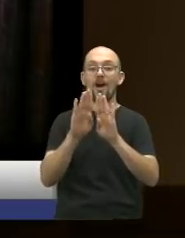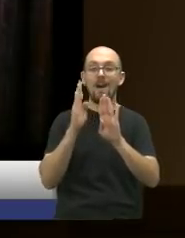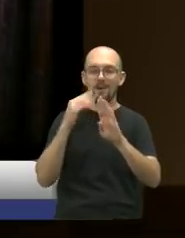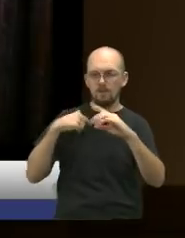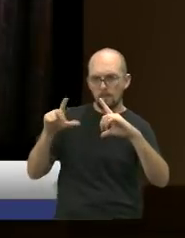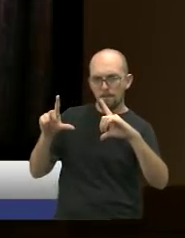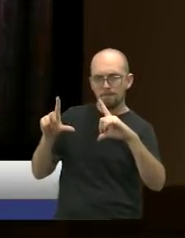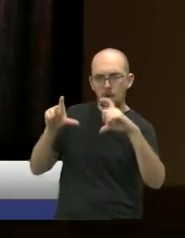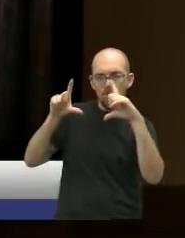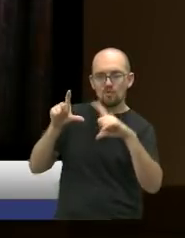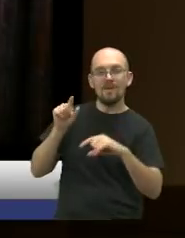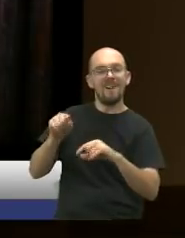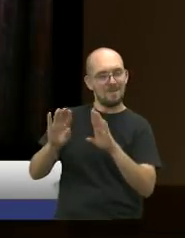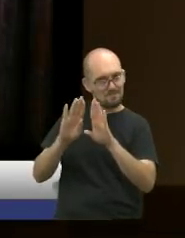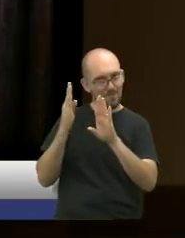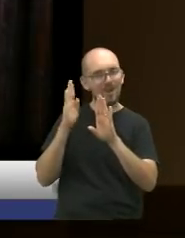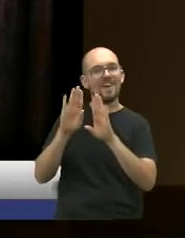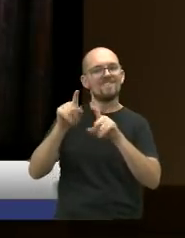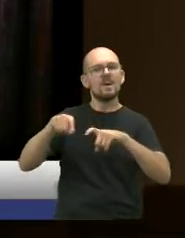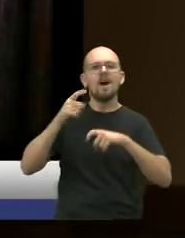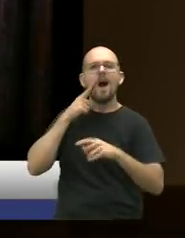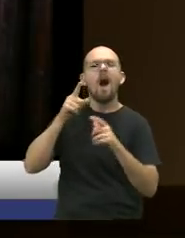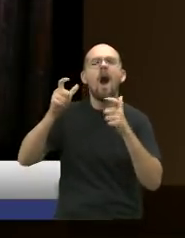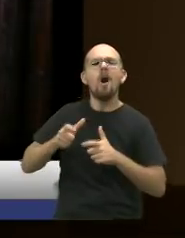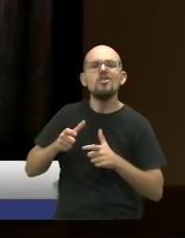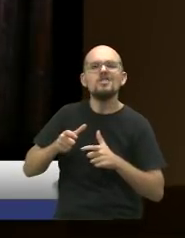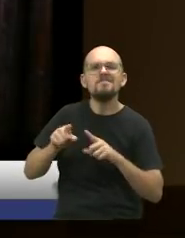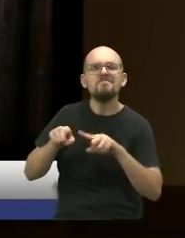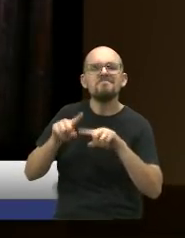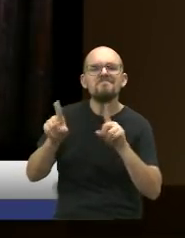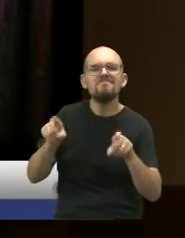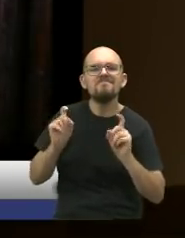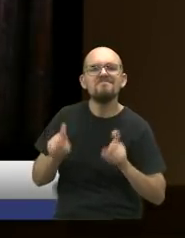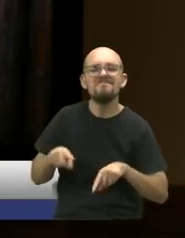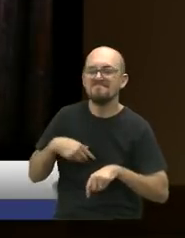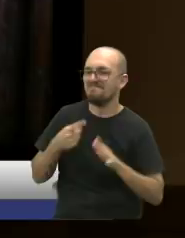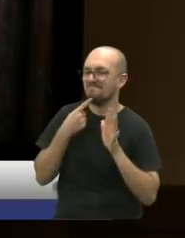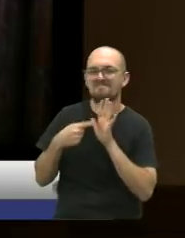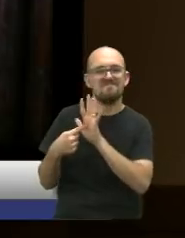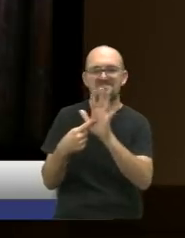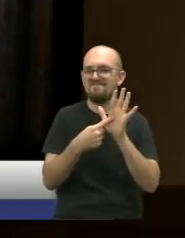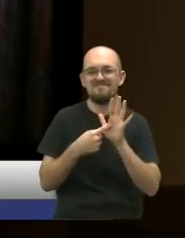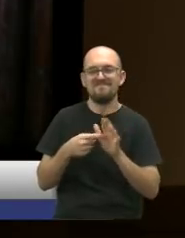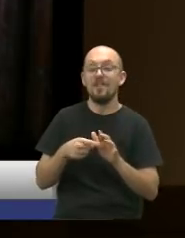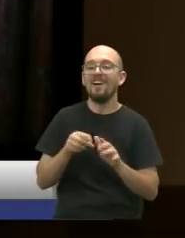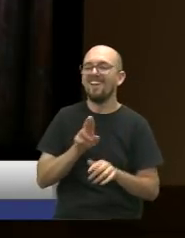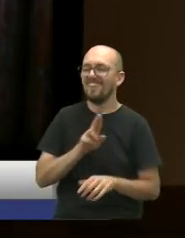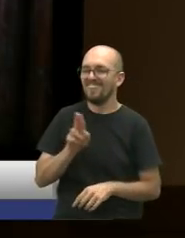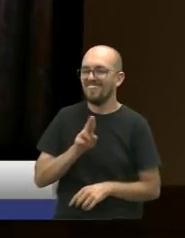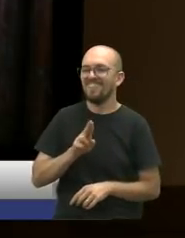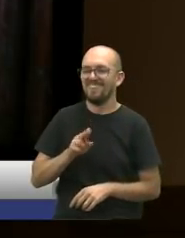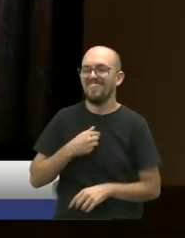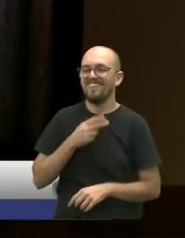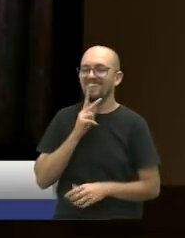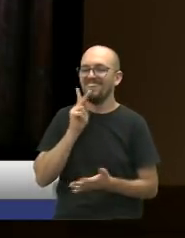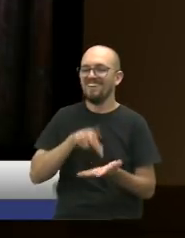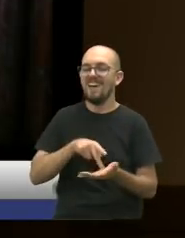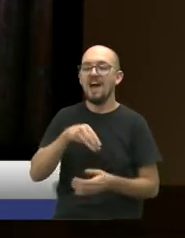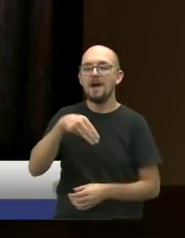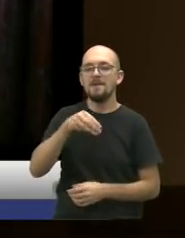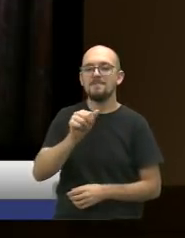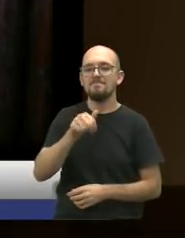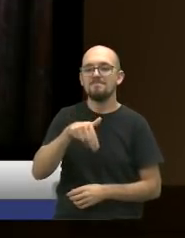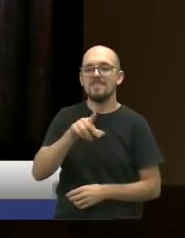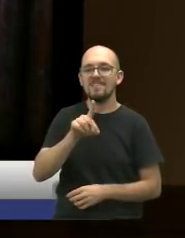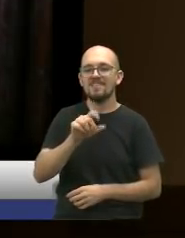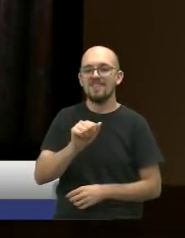Jaú. Vocês vão ter que descobrir onde é essa fazenda. Eu não vou revelar que é a fazenda Mandaguaí. E o brasão está ali, só que ele